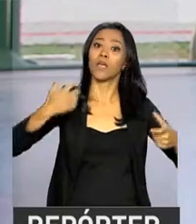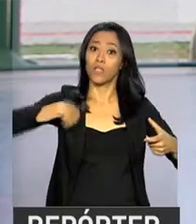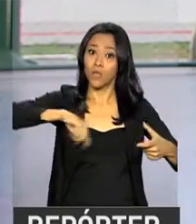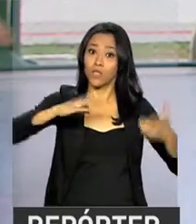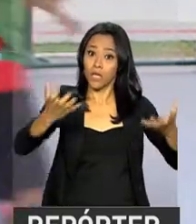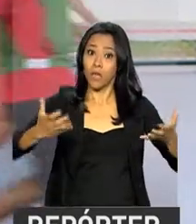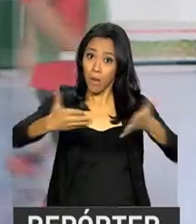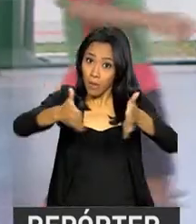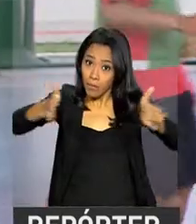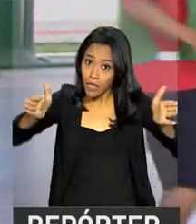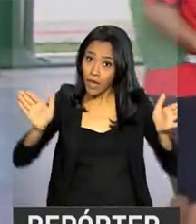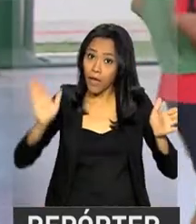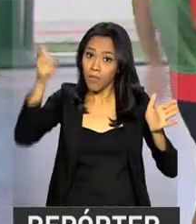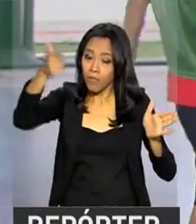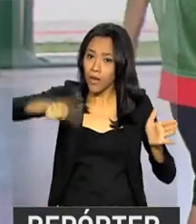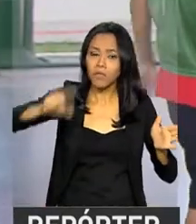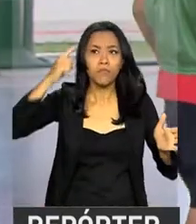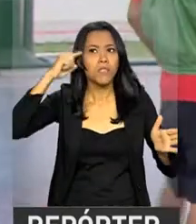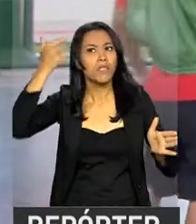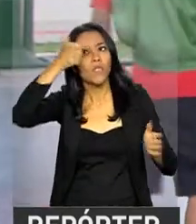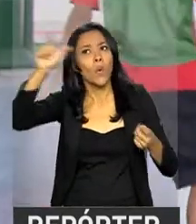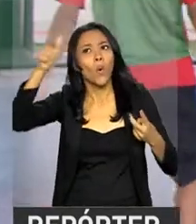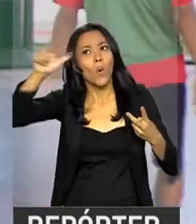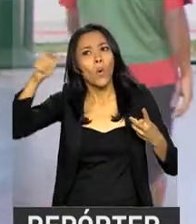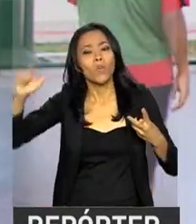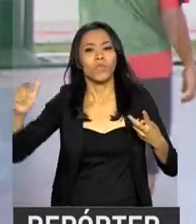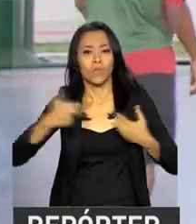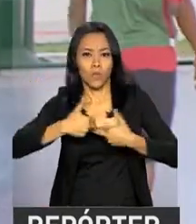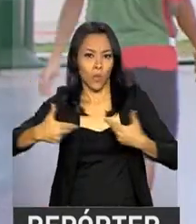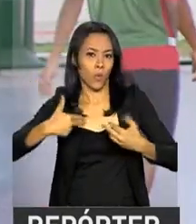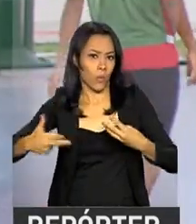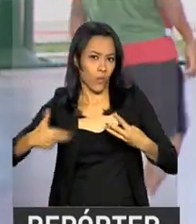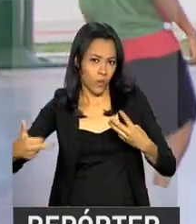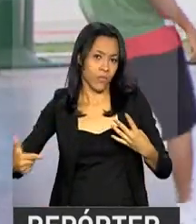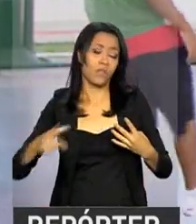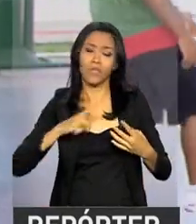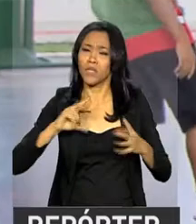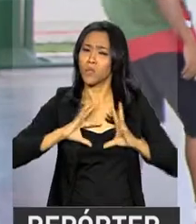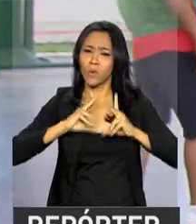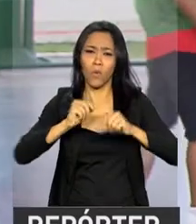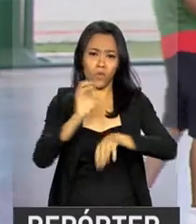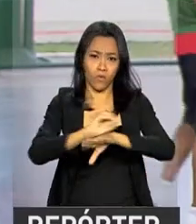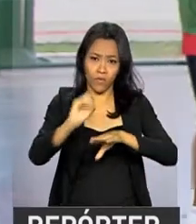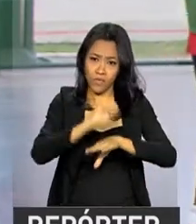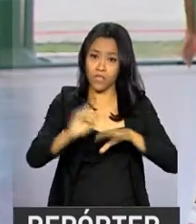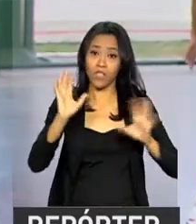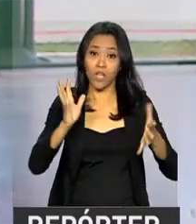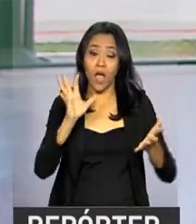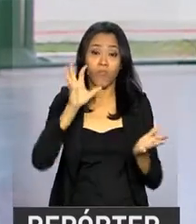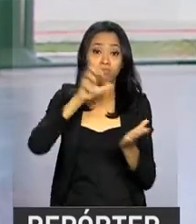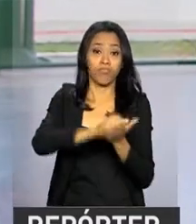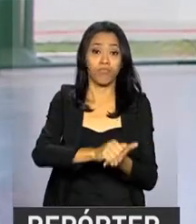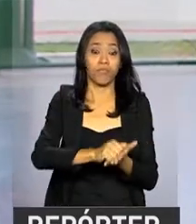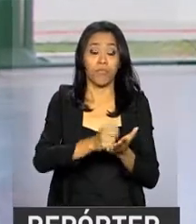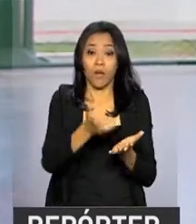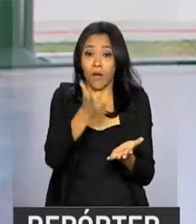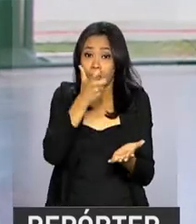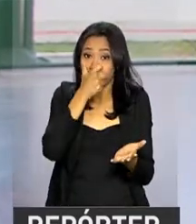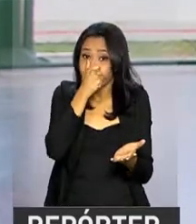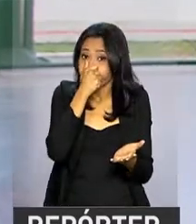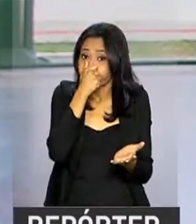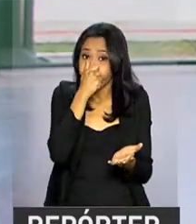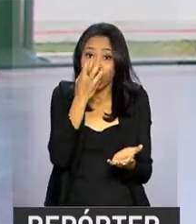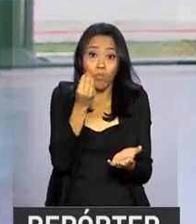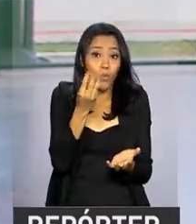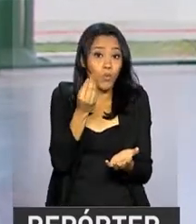as atividades, pensando em outras atividades, porque já tem todas as oficinas que a gente oferece, elas já estão com nível já de